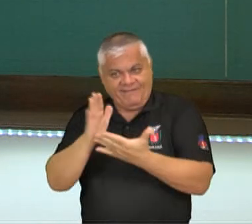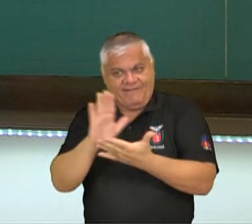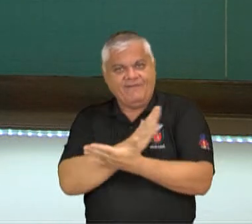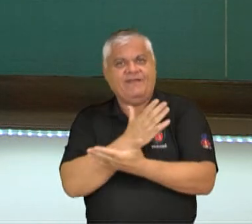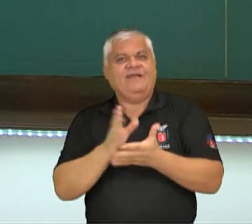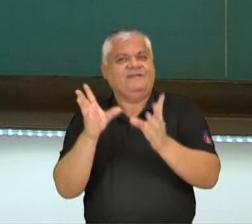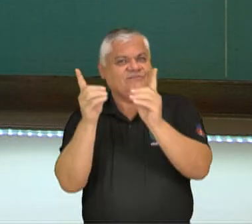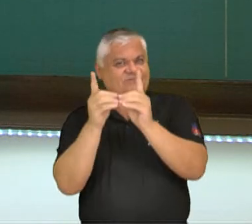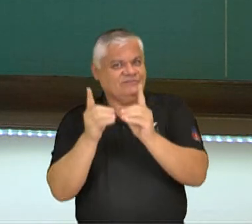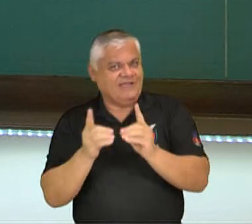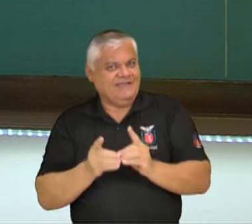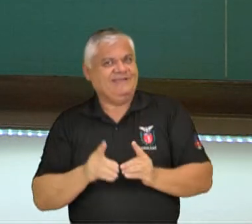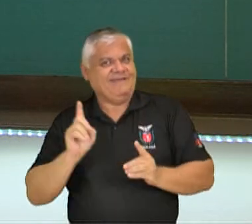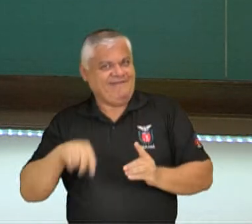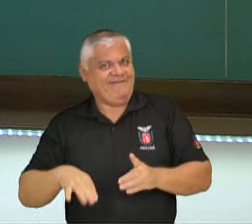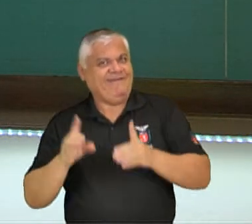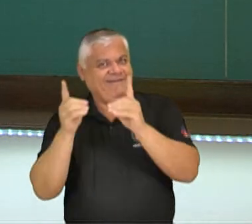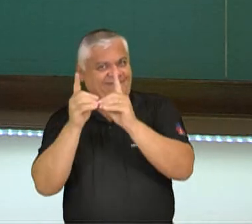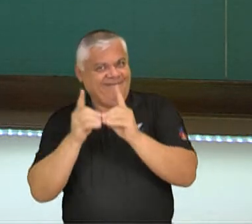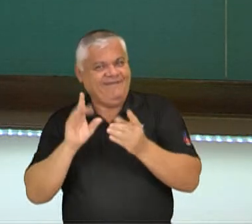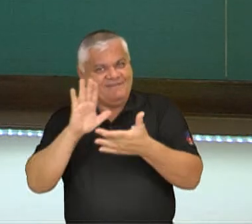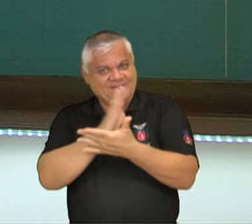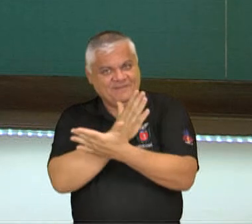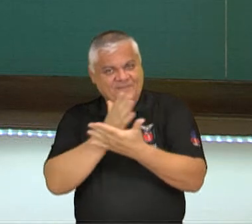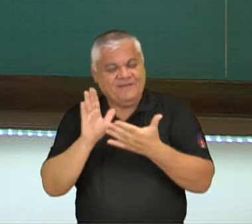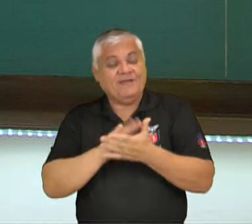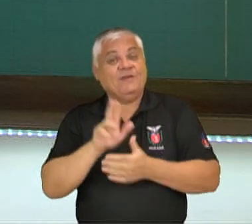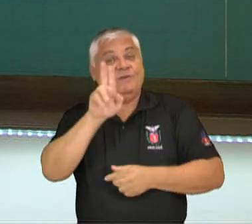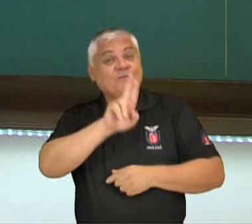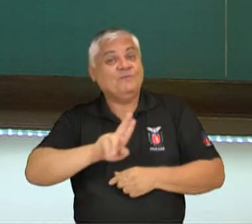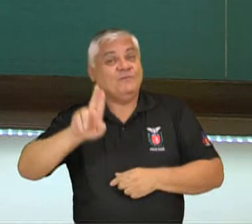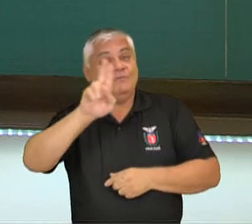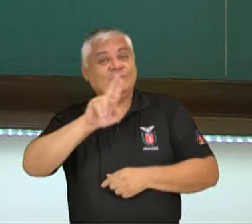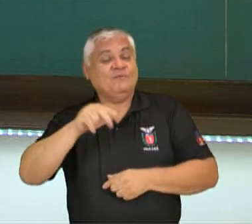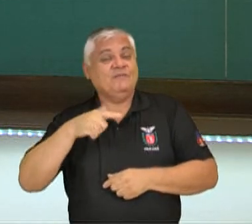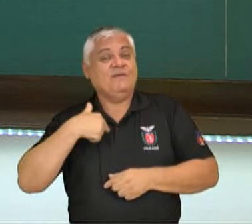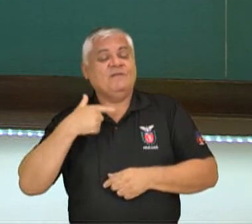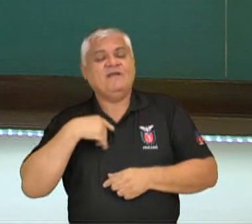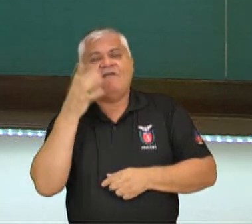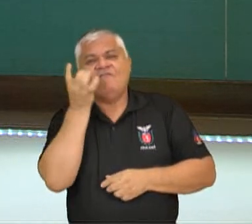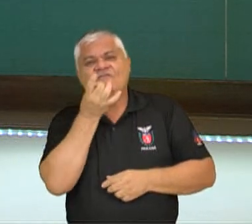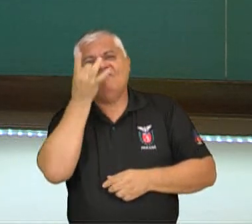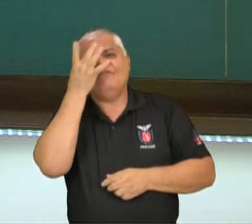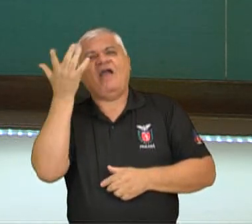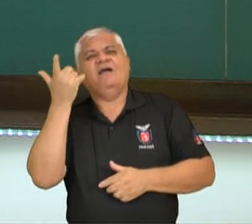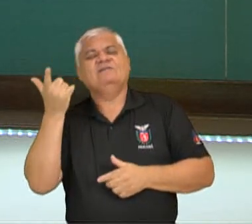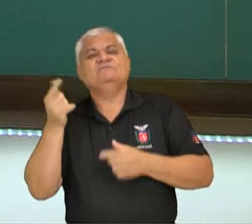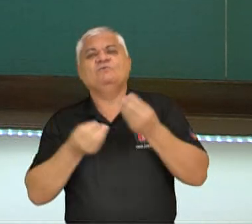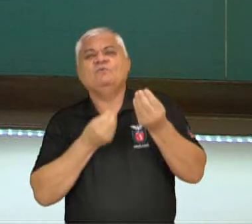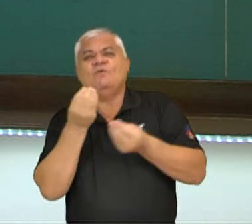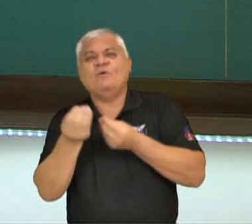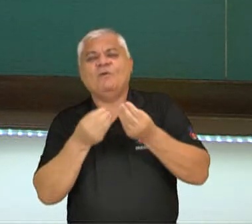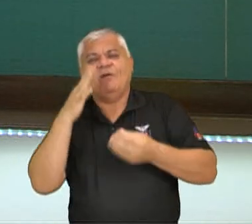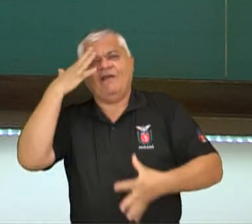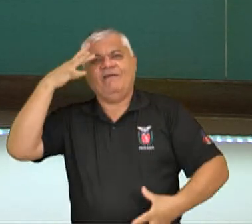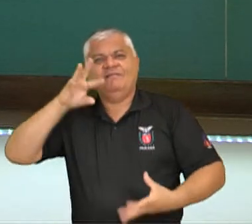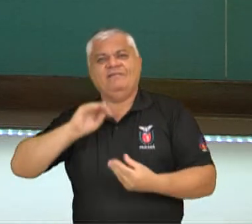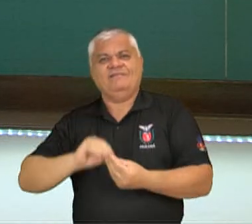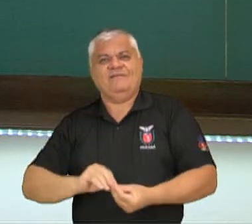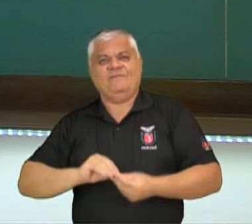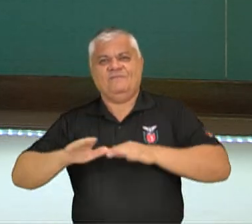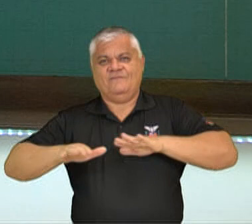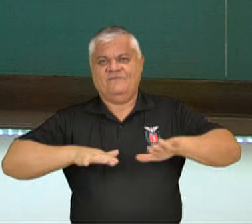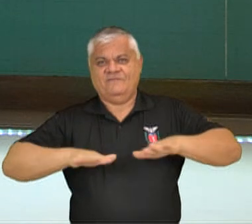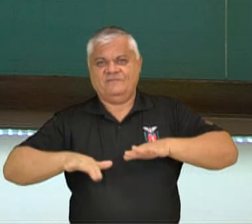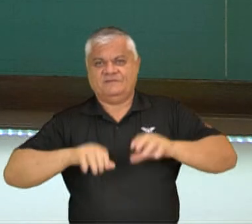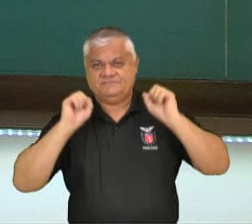didática, é uma divisão que é utilizada para ficar mais fácil a gente compreender esses